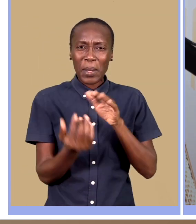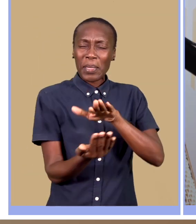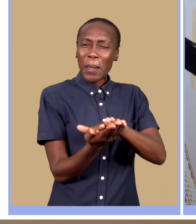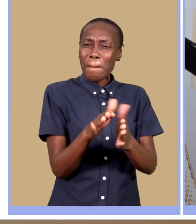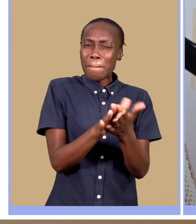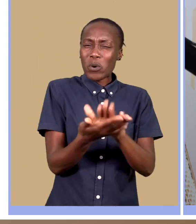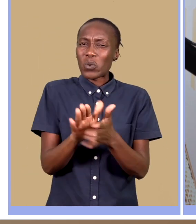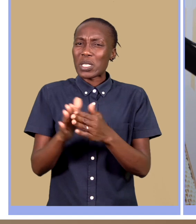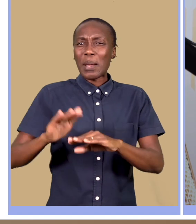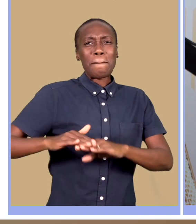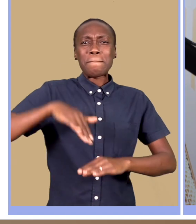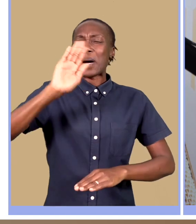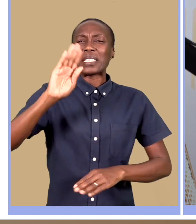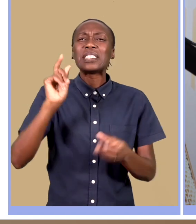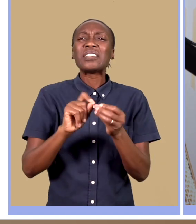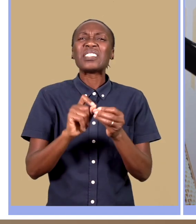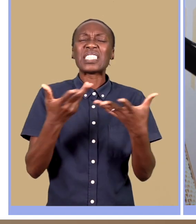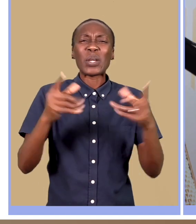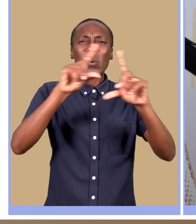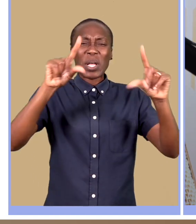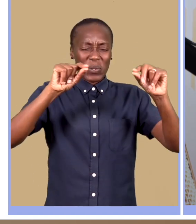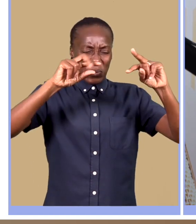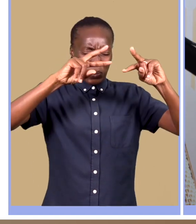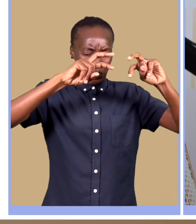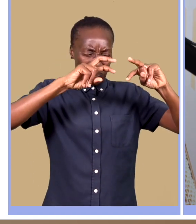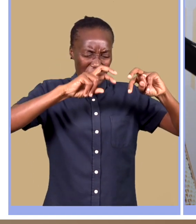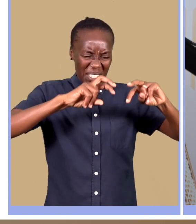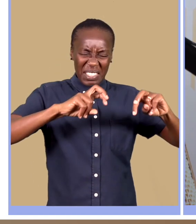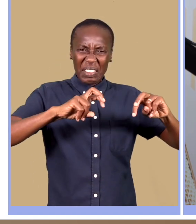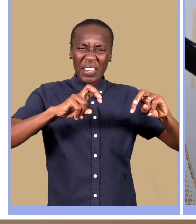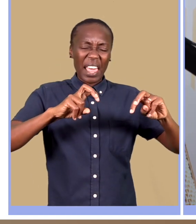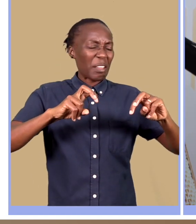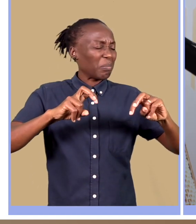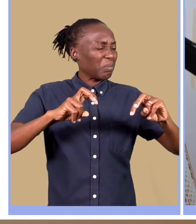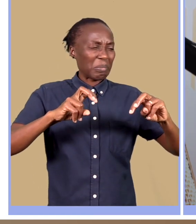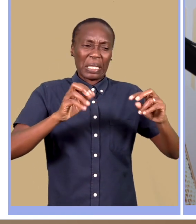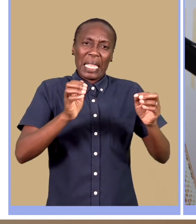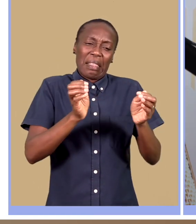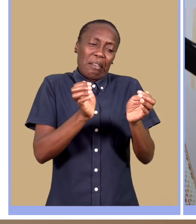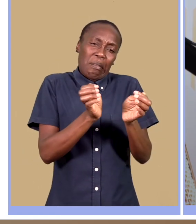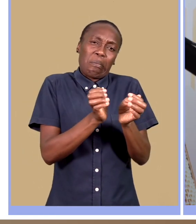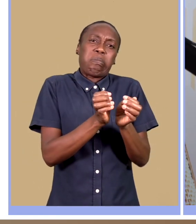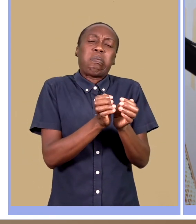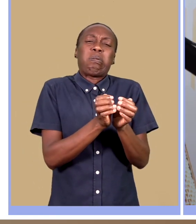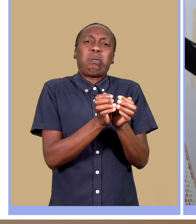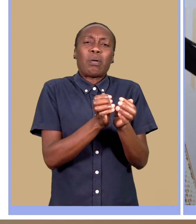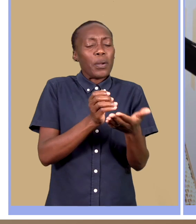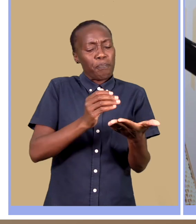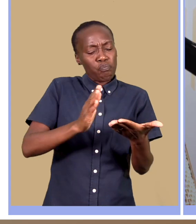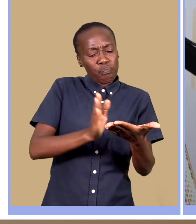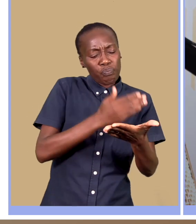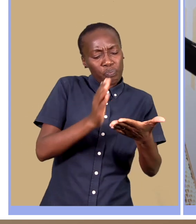bastante modesta, não é? Em termos científicos. Por exemplo, são muito poucas as